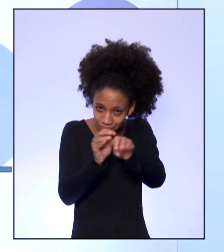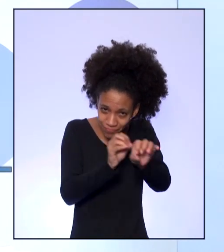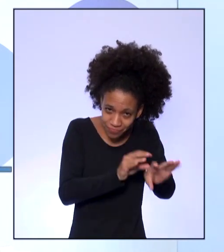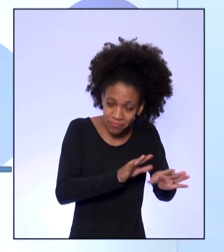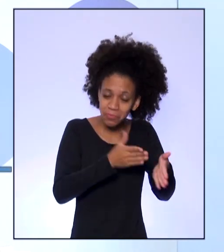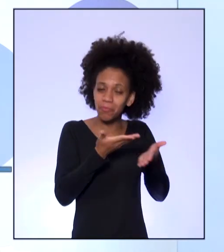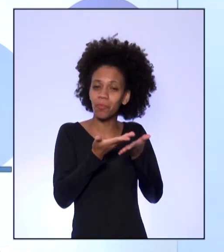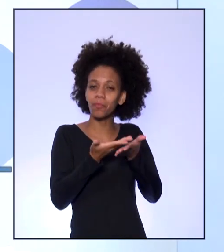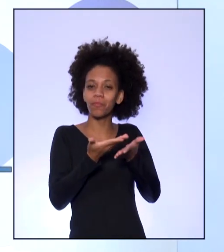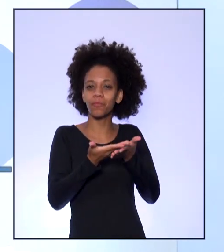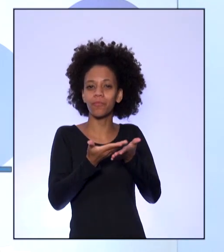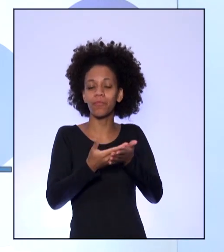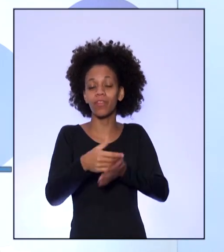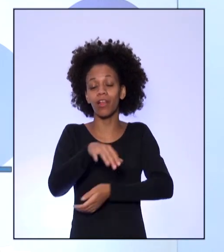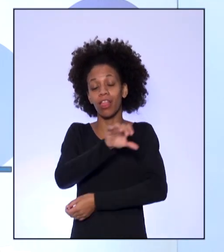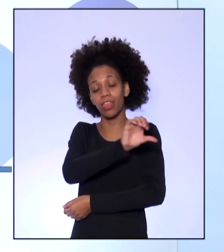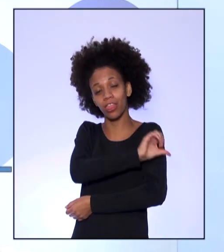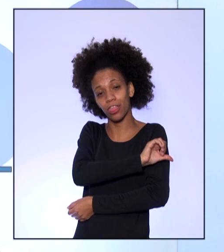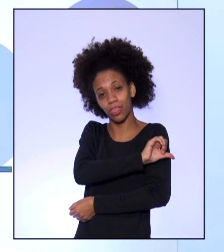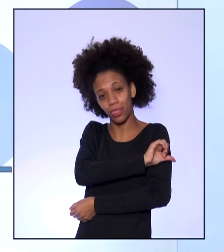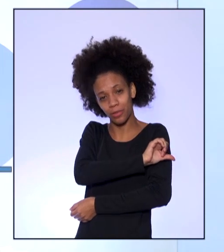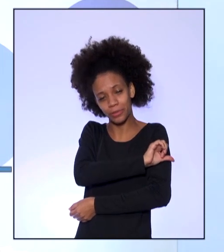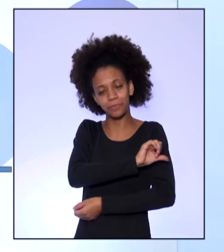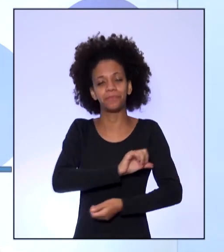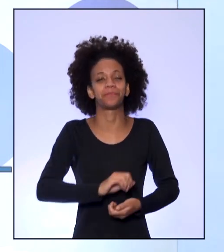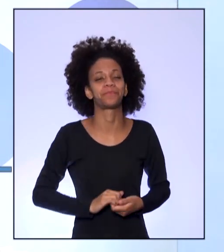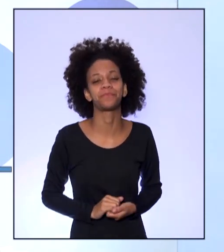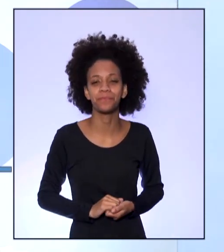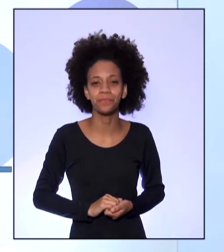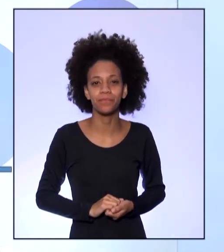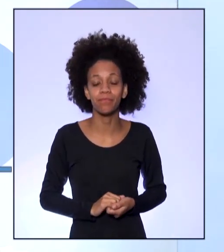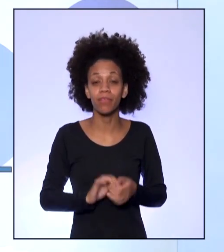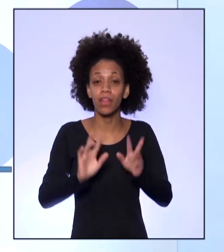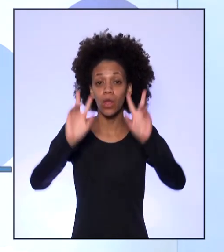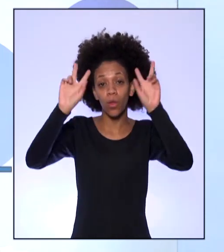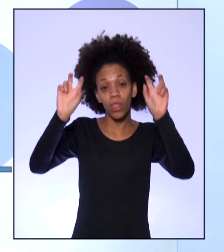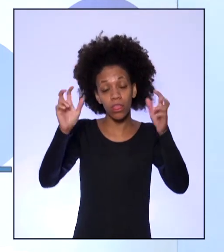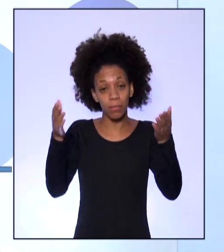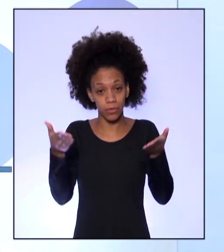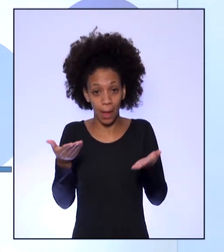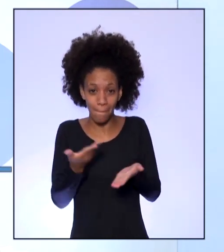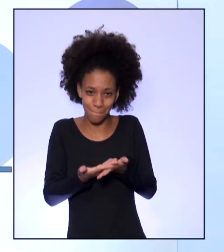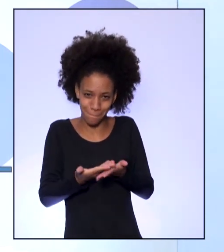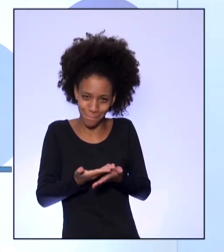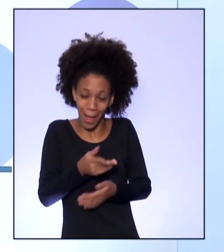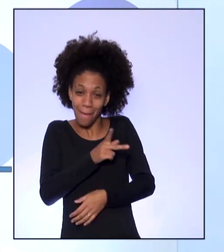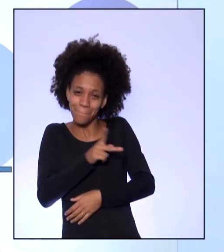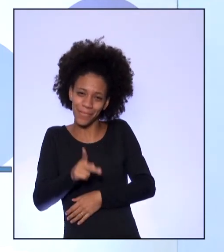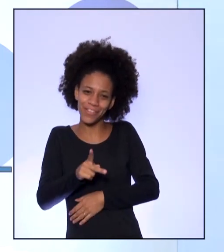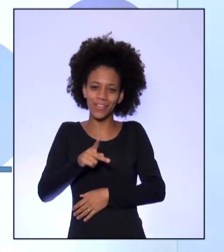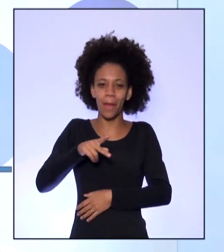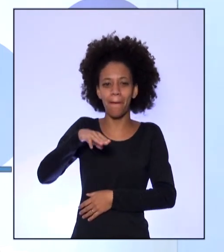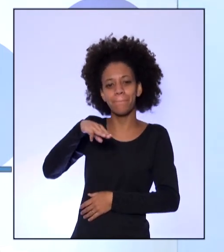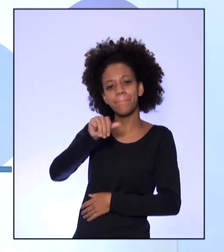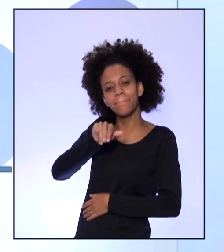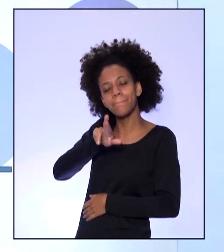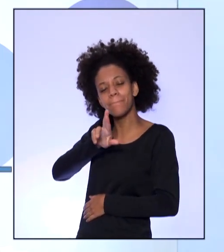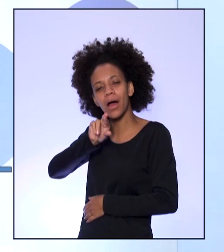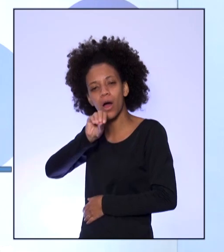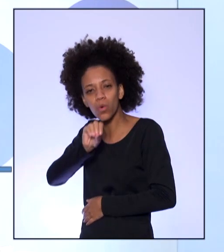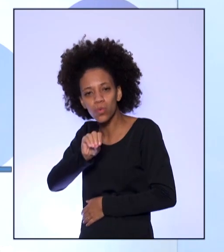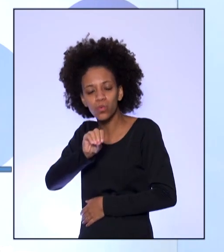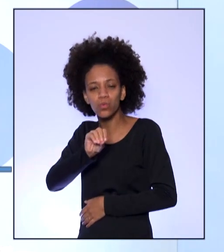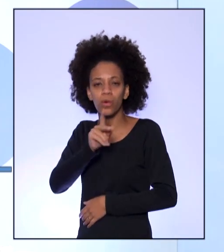com conteúdo do 9º ano do ensino fundamental. O tema desta aula, eu sou o professor Mauro Marcel e o tema desta aula